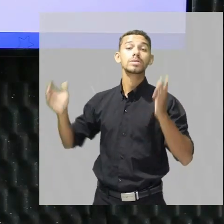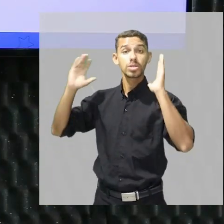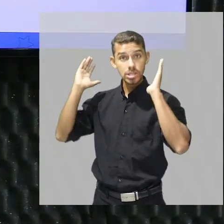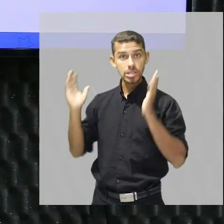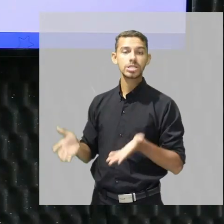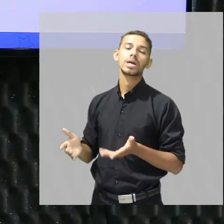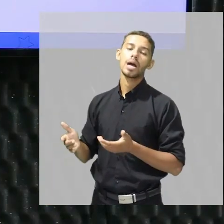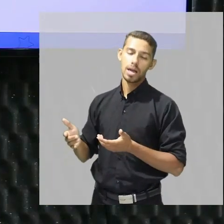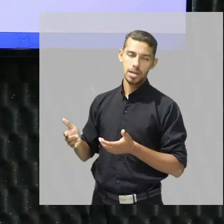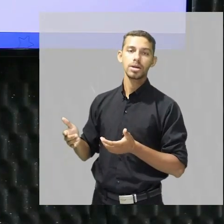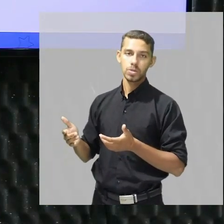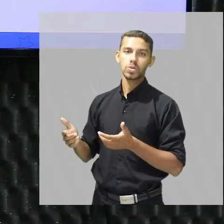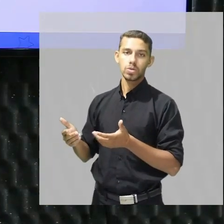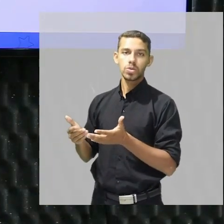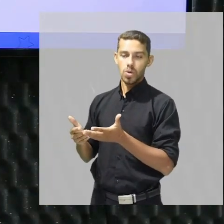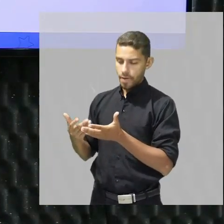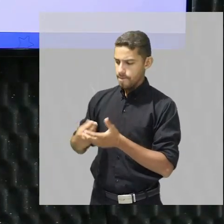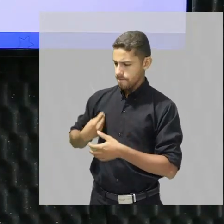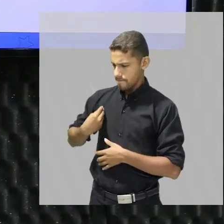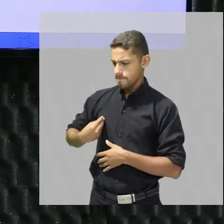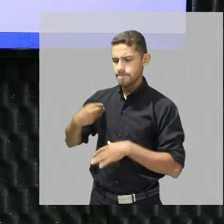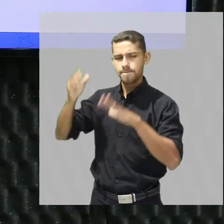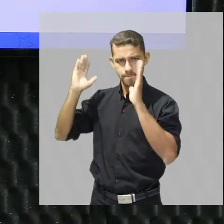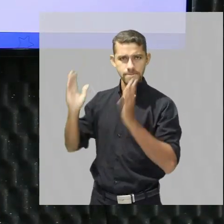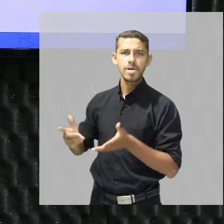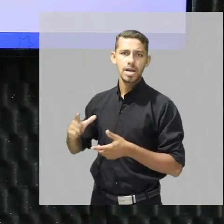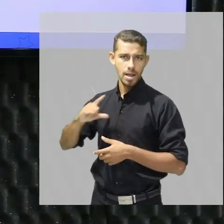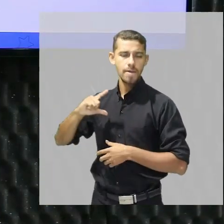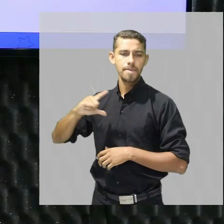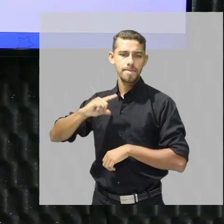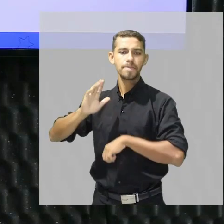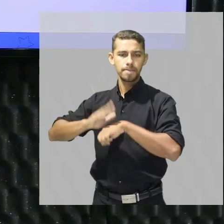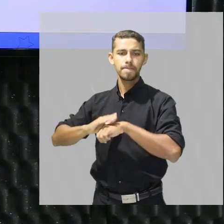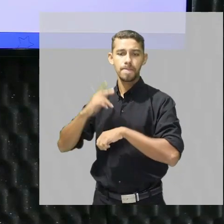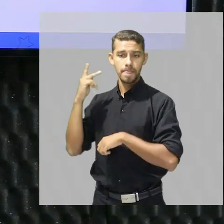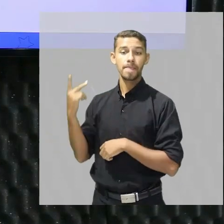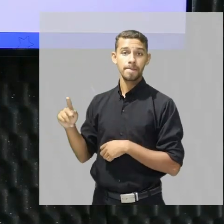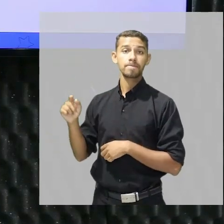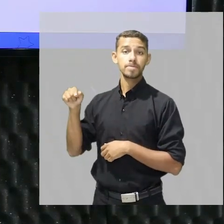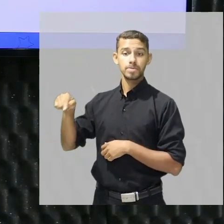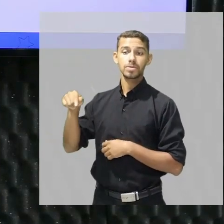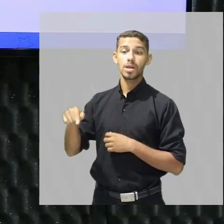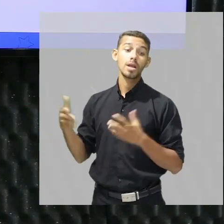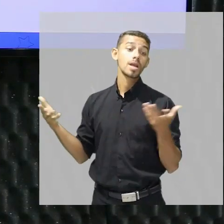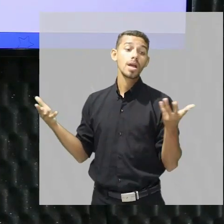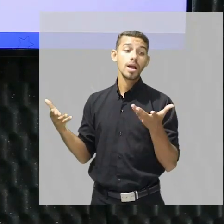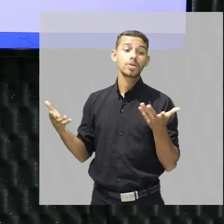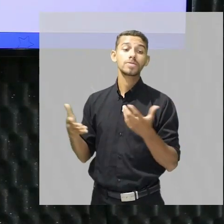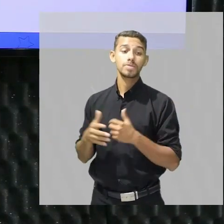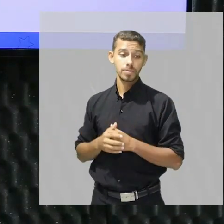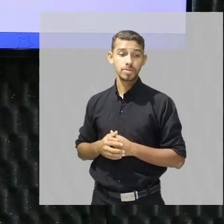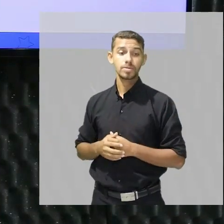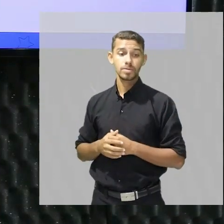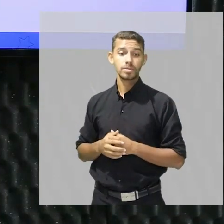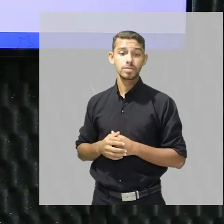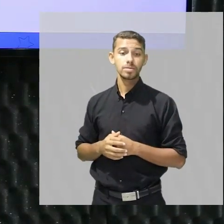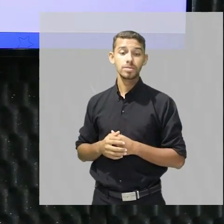já foi colonizado, já existia seres vivos vivendo naquele local, e aí